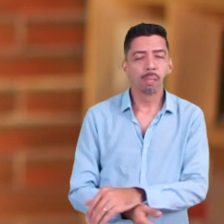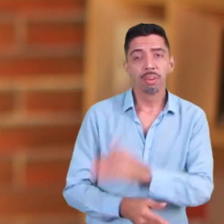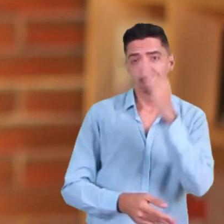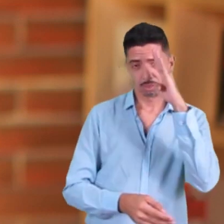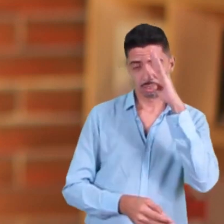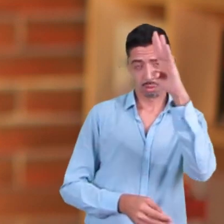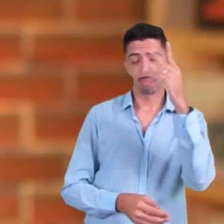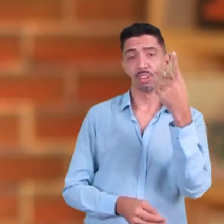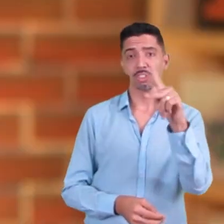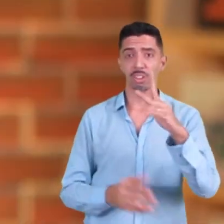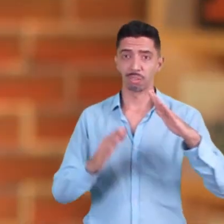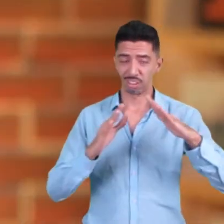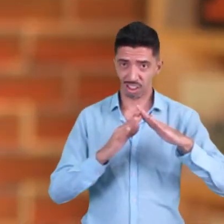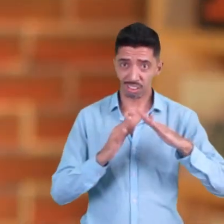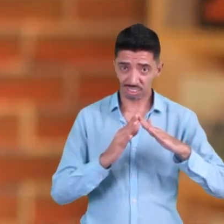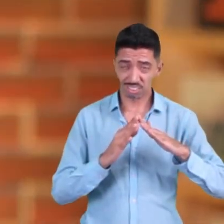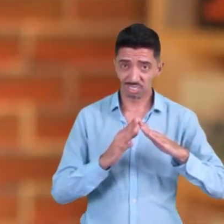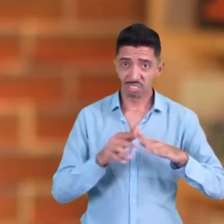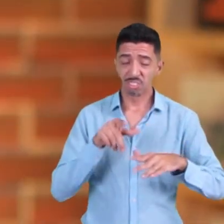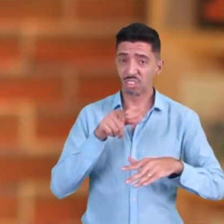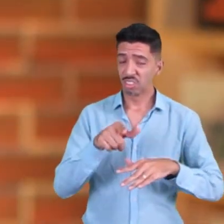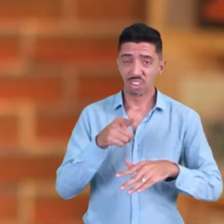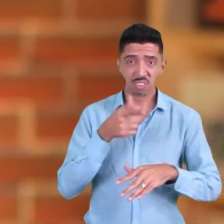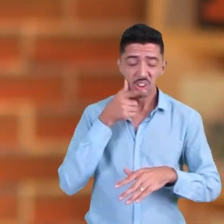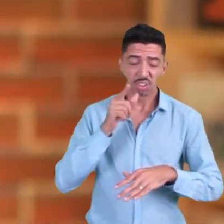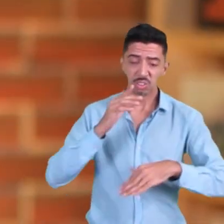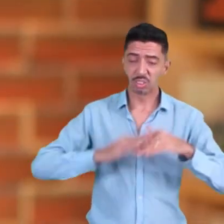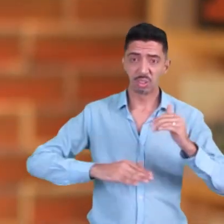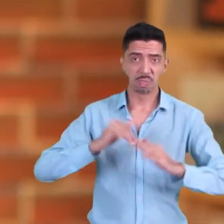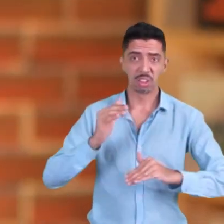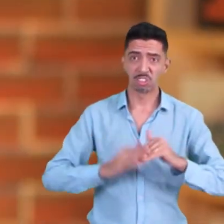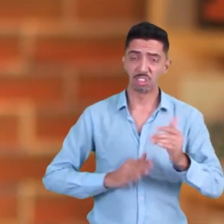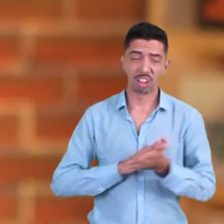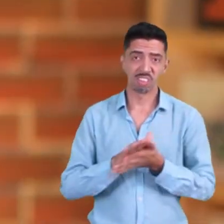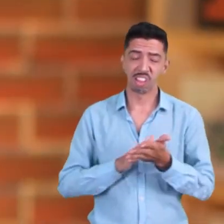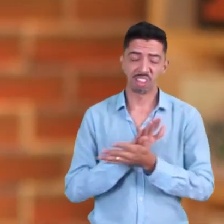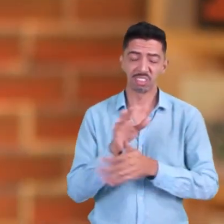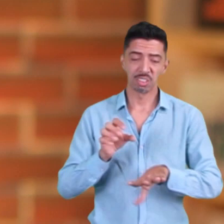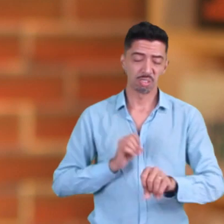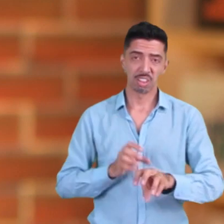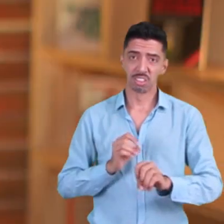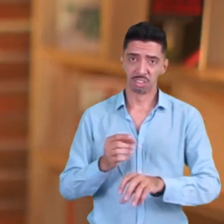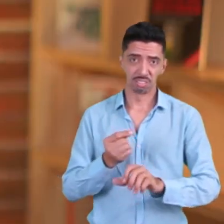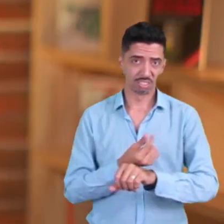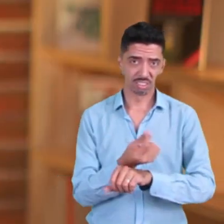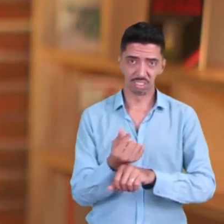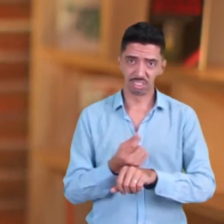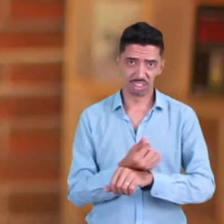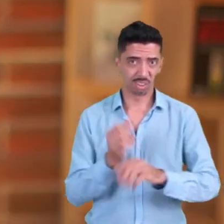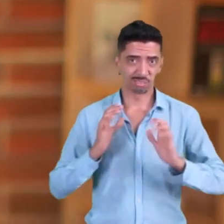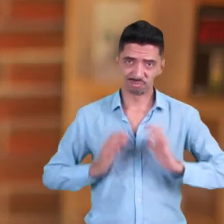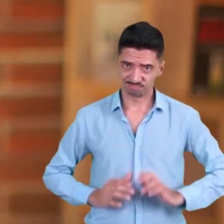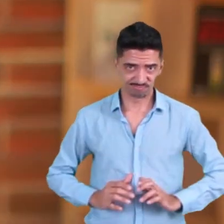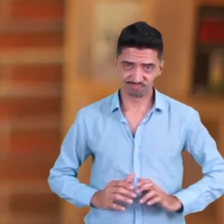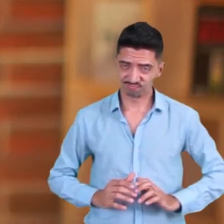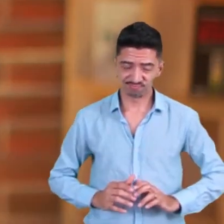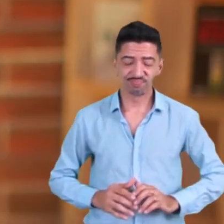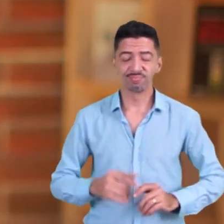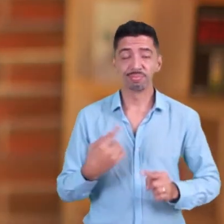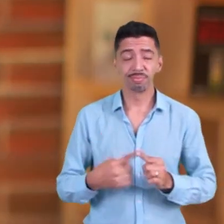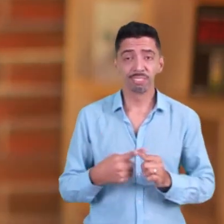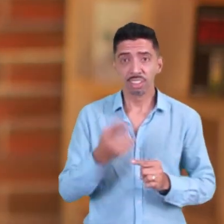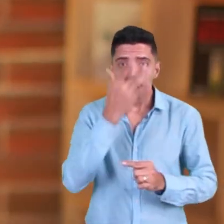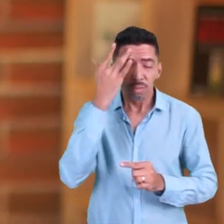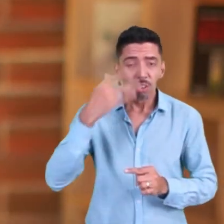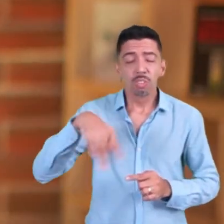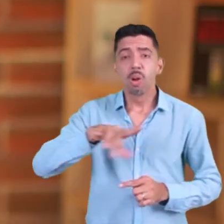dentro do meu lar, certamente eu não estarei praticando educação do comportamento financeiro. As pessoas ainda entendem